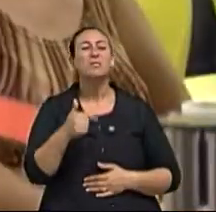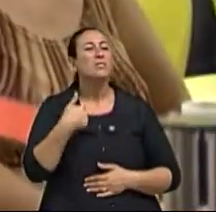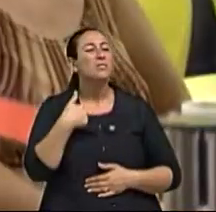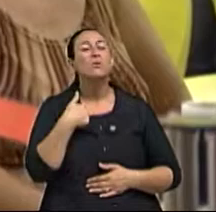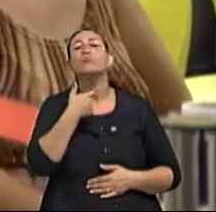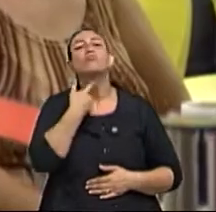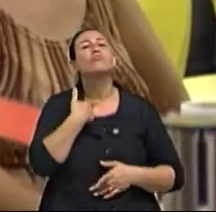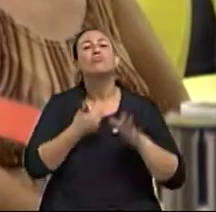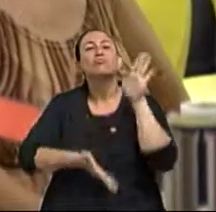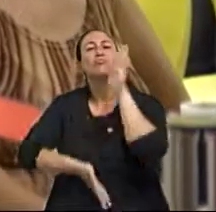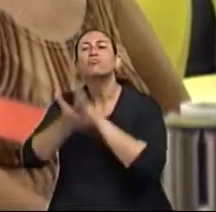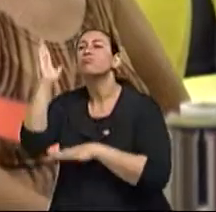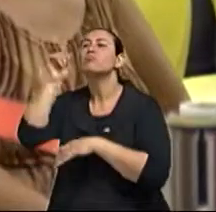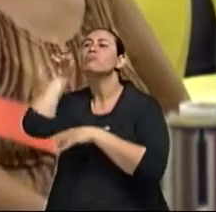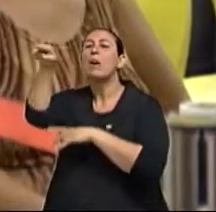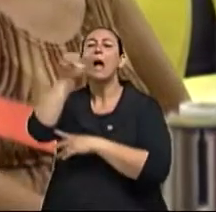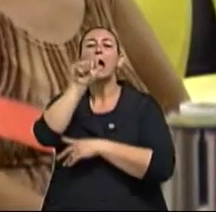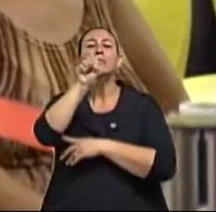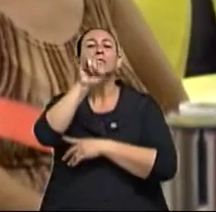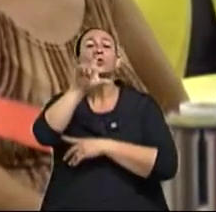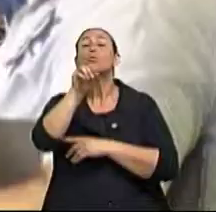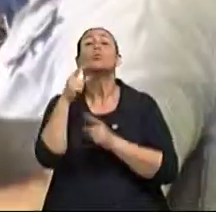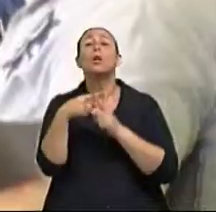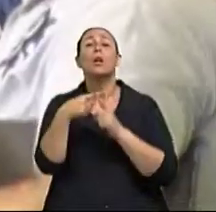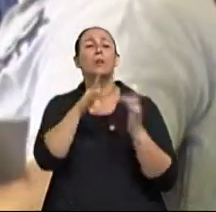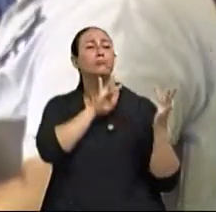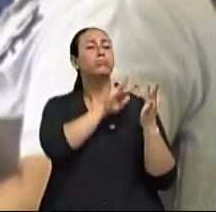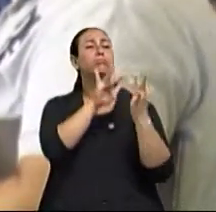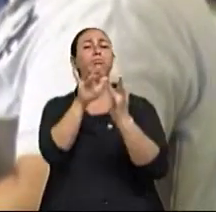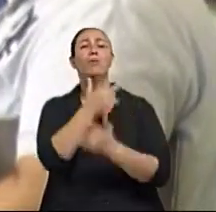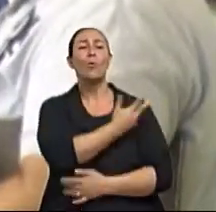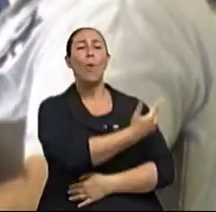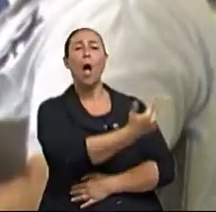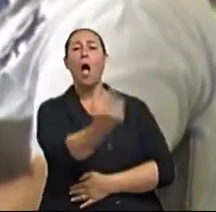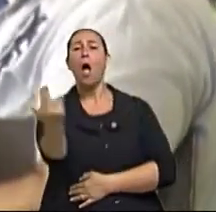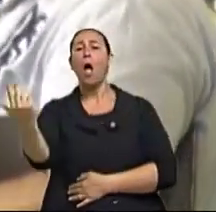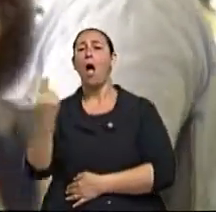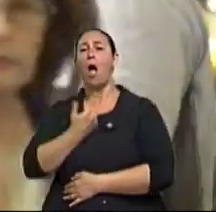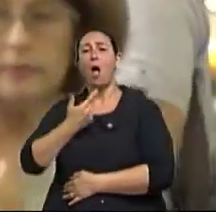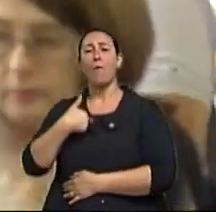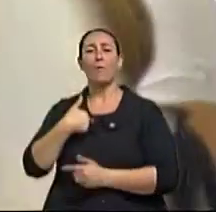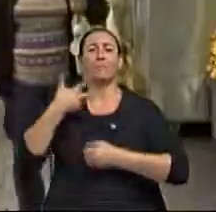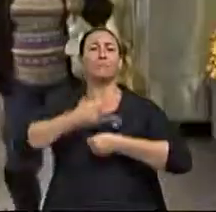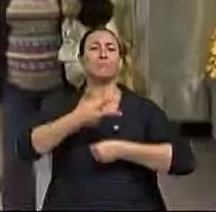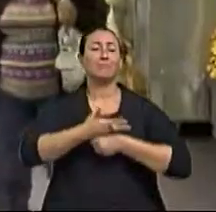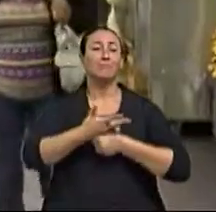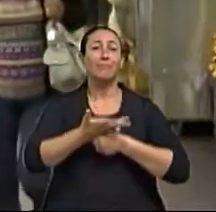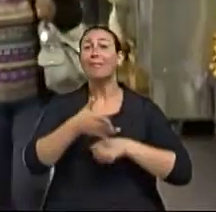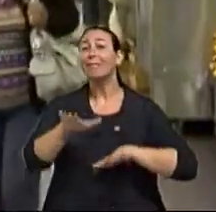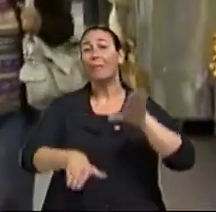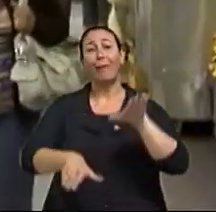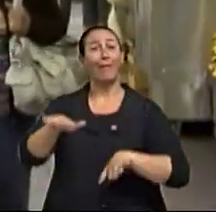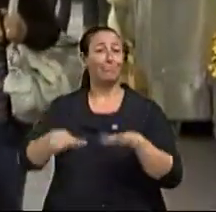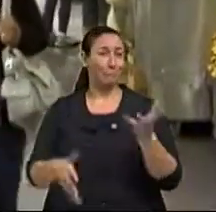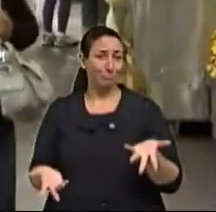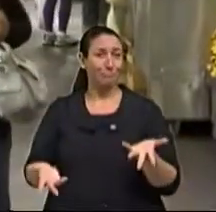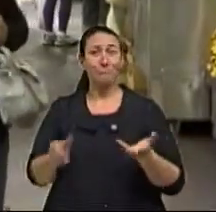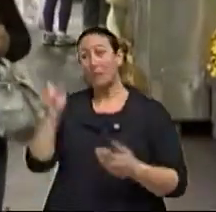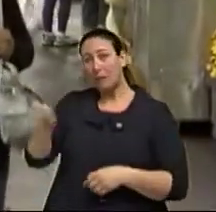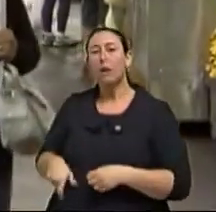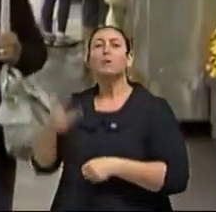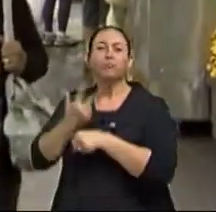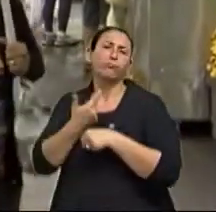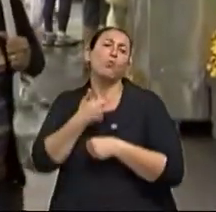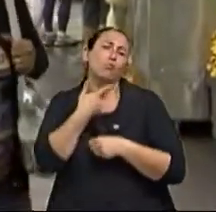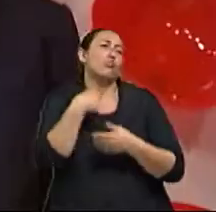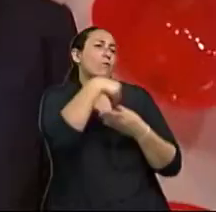sozinhos, eles preferem ir para uma instituição, uhum. porque lá eles vão estar interagindo. Né? Mas eu diria que não é a maioria